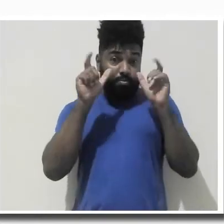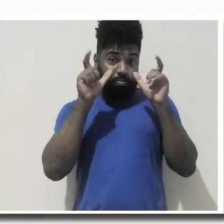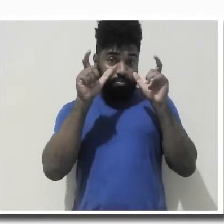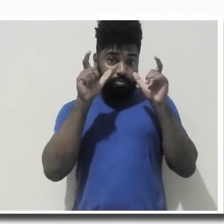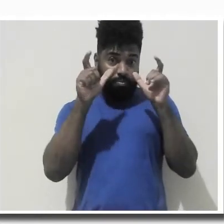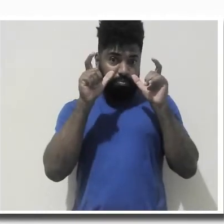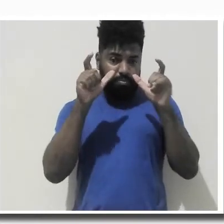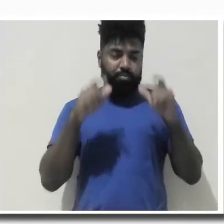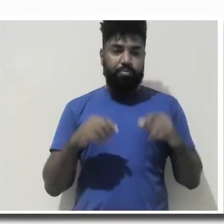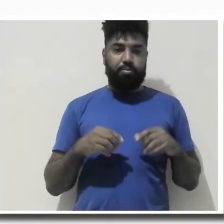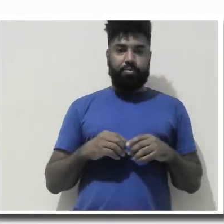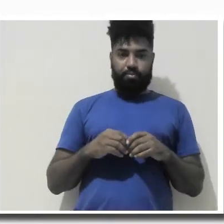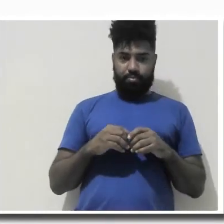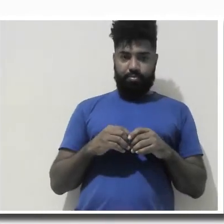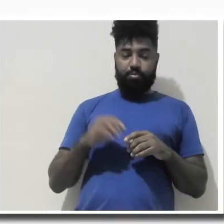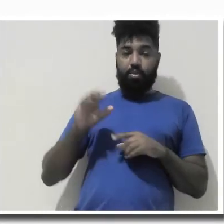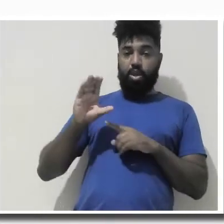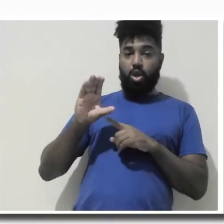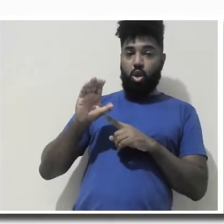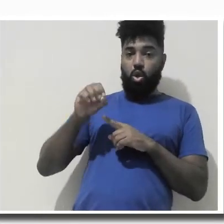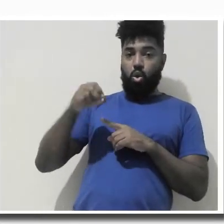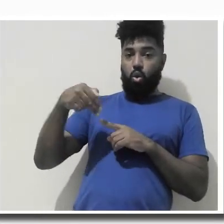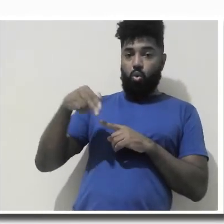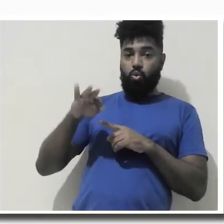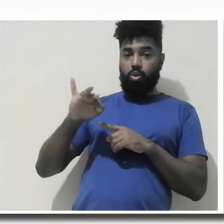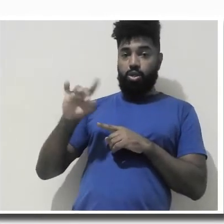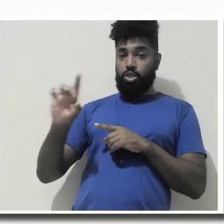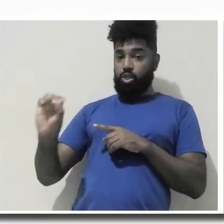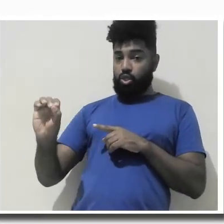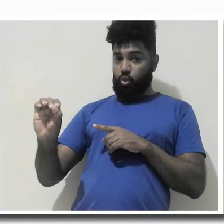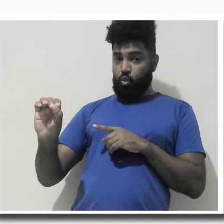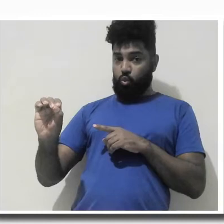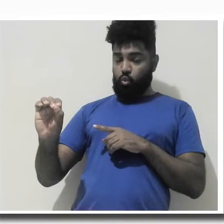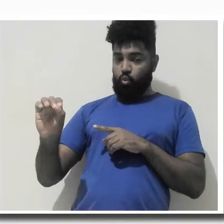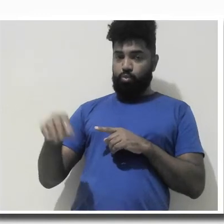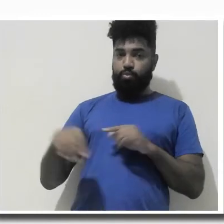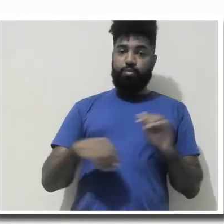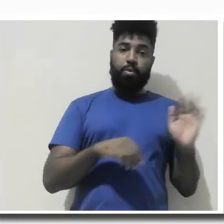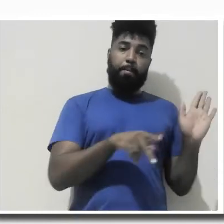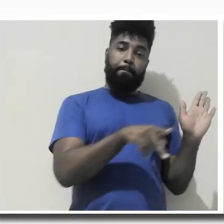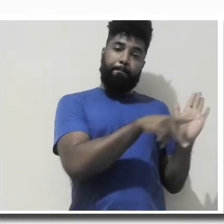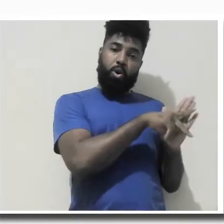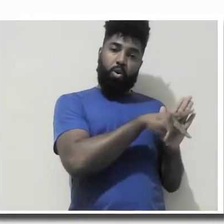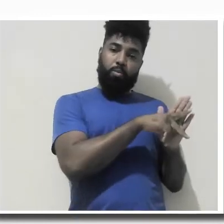estar contido com pertencer.